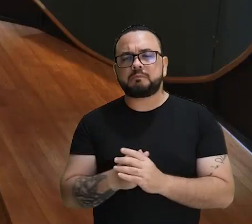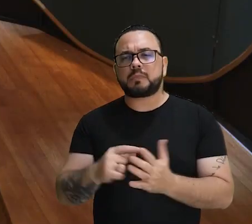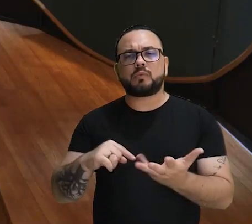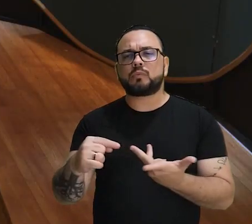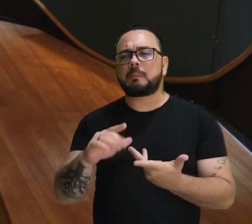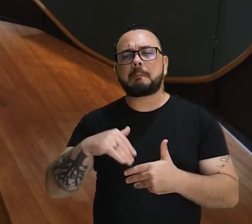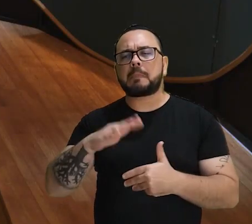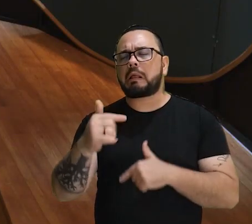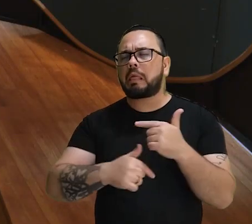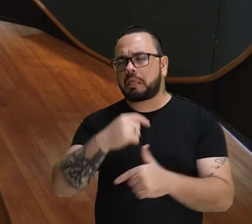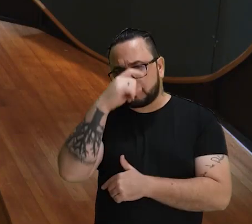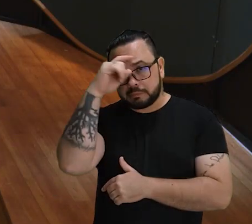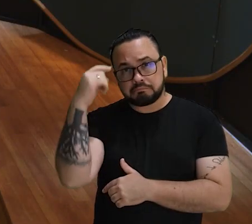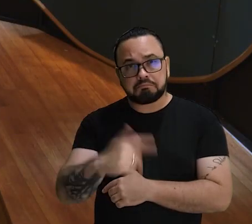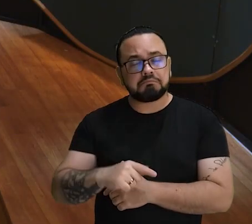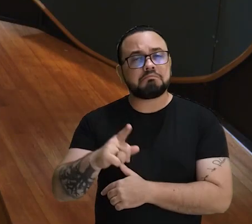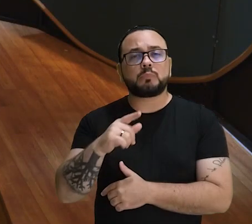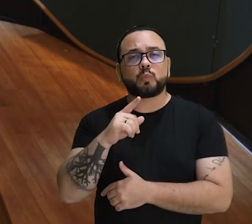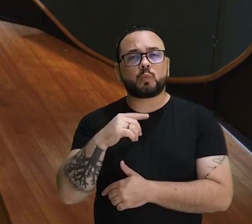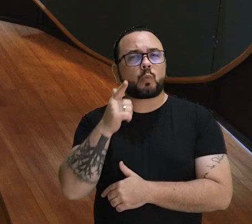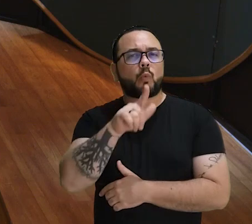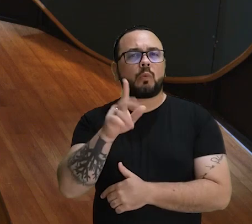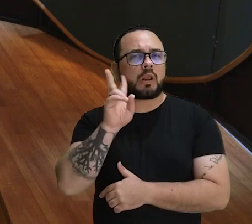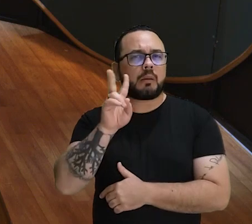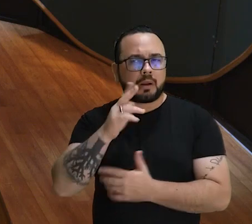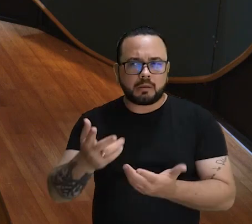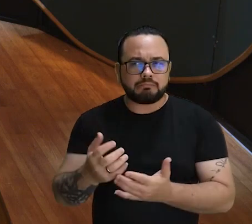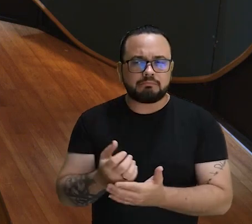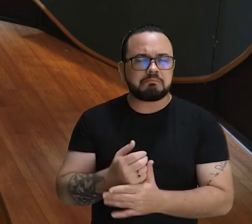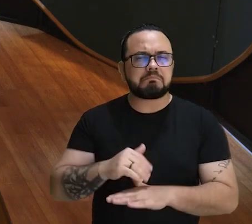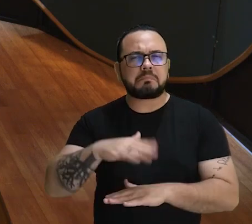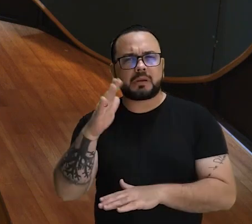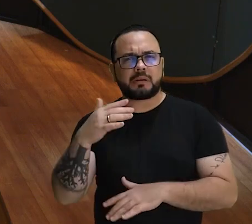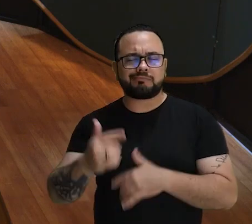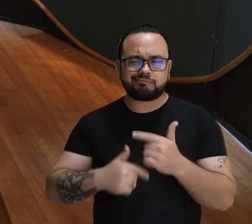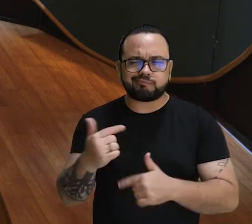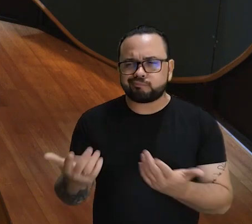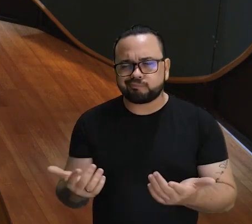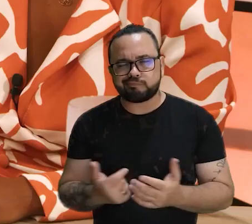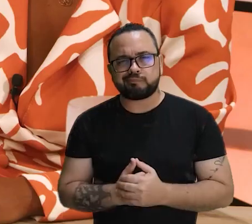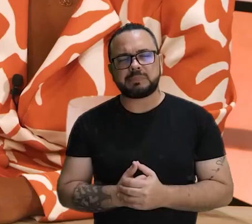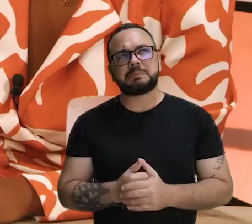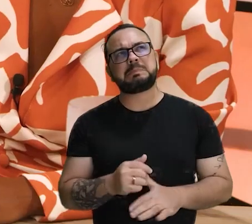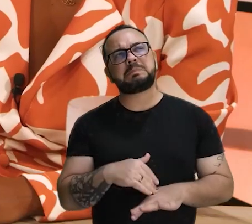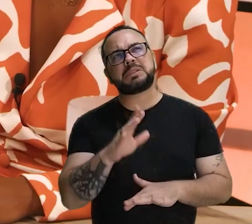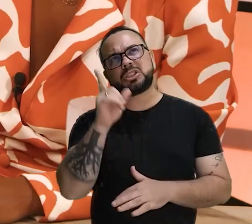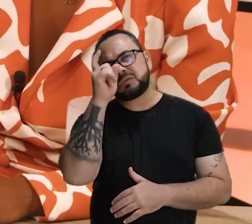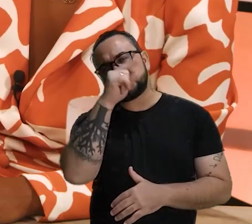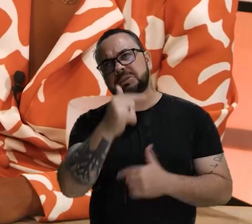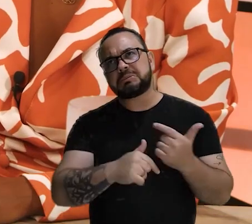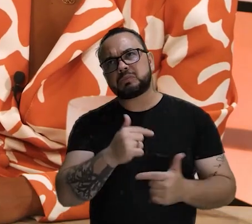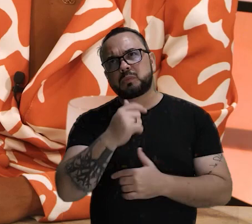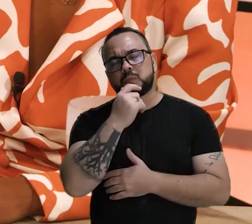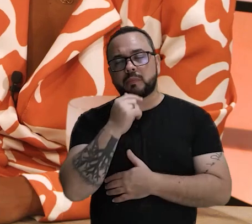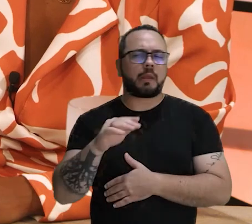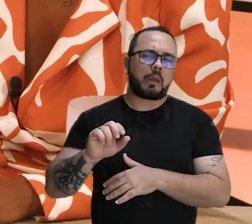Quais desses que deu mais trabalho? Você se lembra de algum assim que você achou mais trabalhoso? Mais trabalhoso?